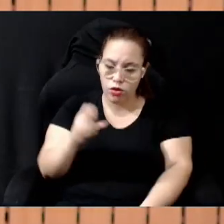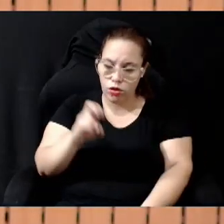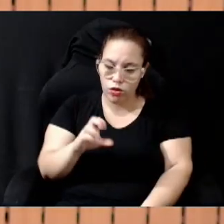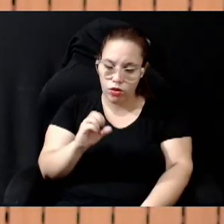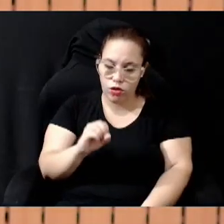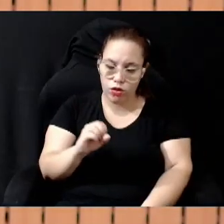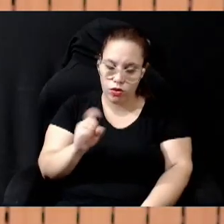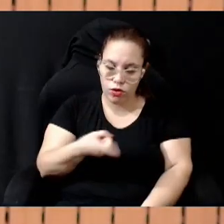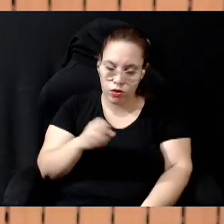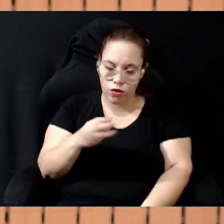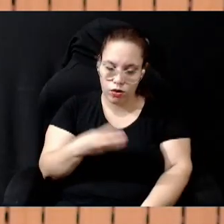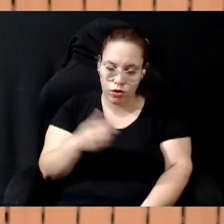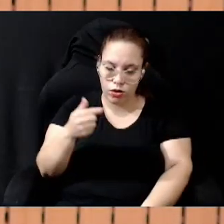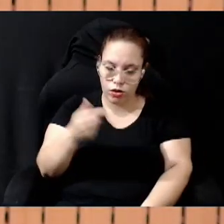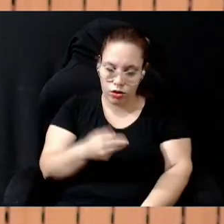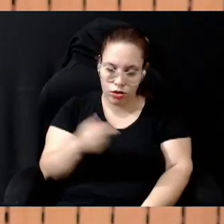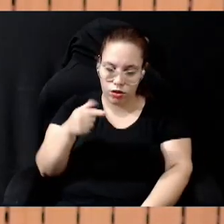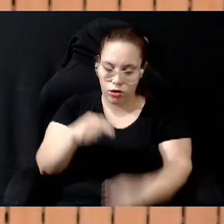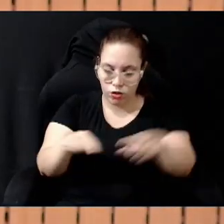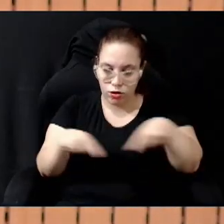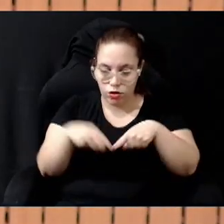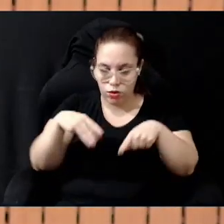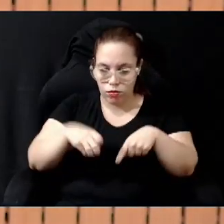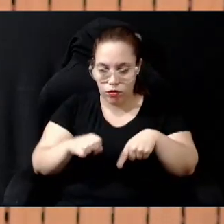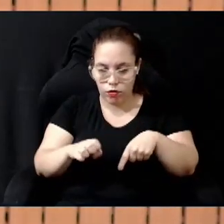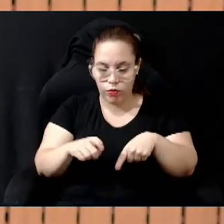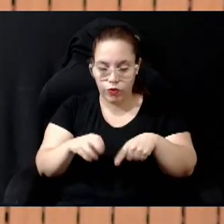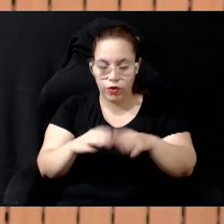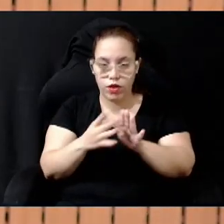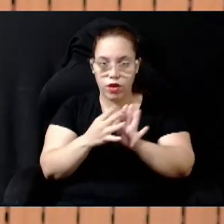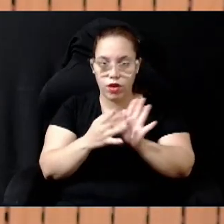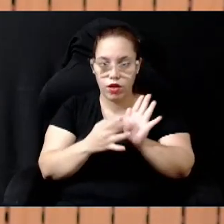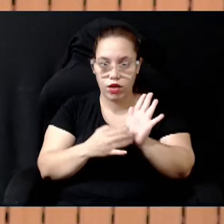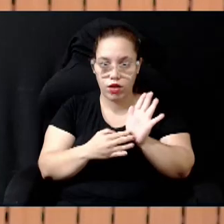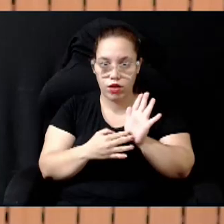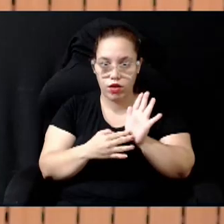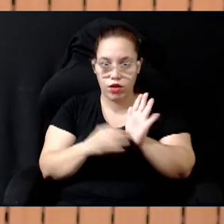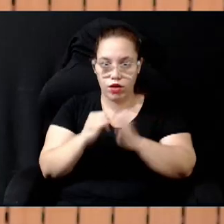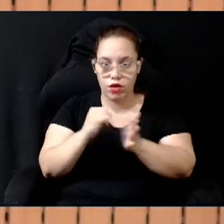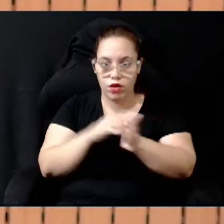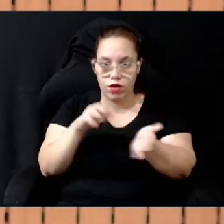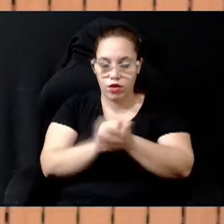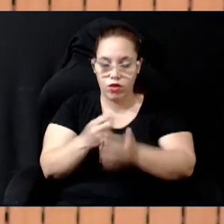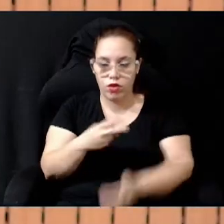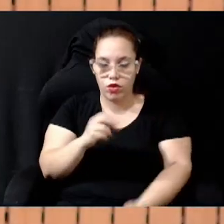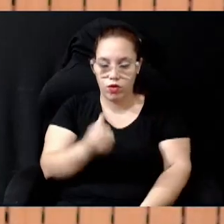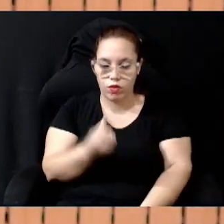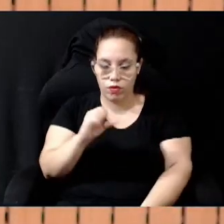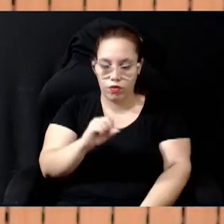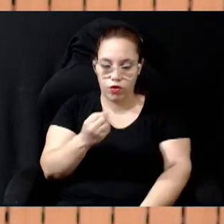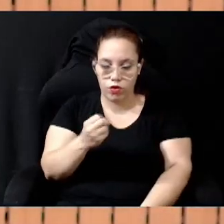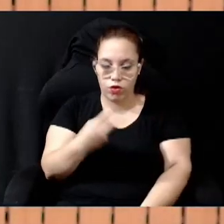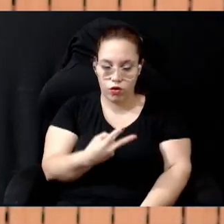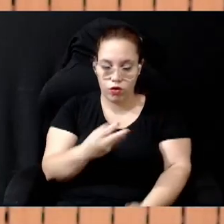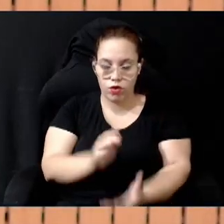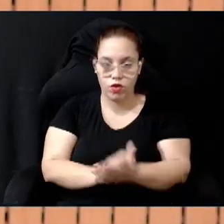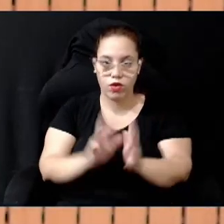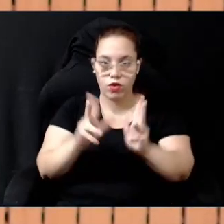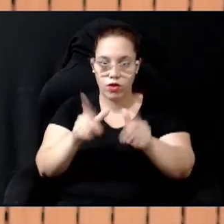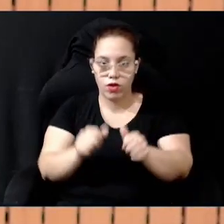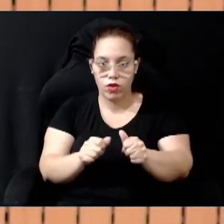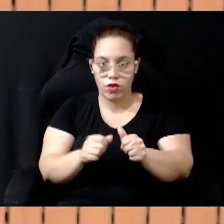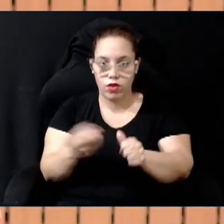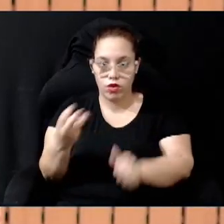650,32 metros quadrados, conforme descrito e caracterizado na matrícula número 261682, todos do 3º Registro